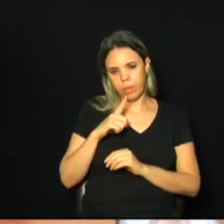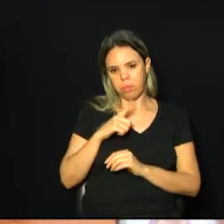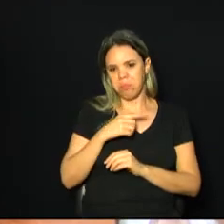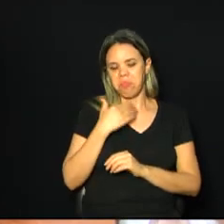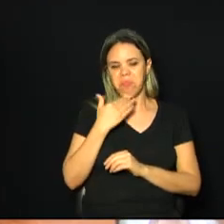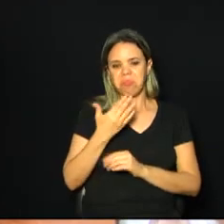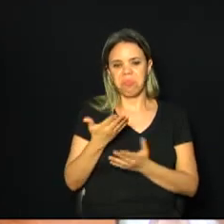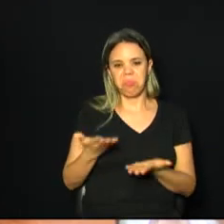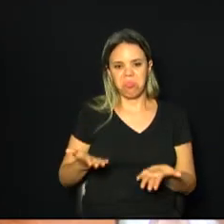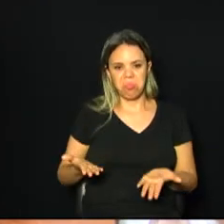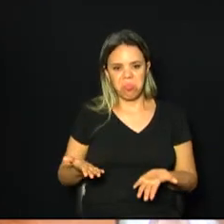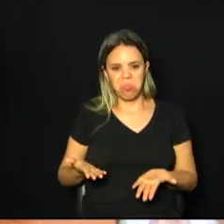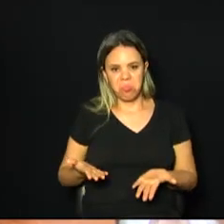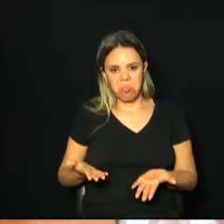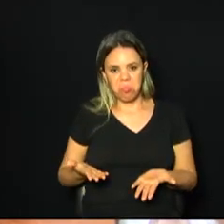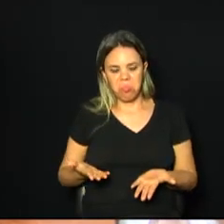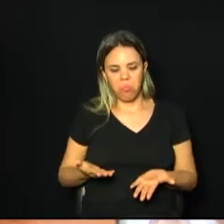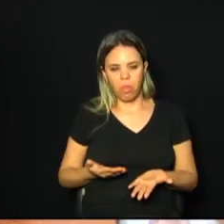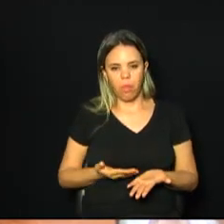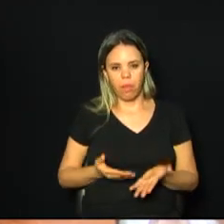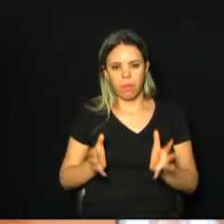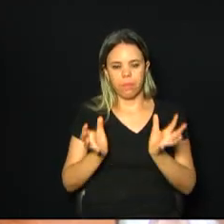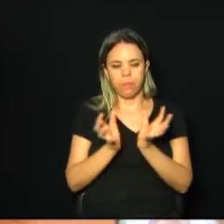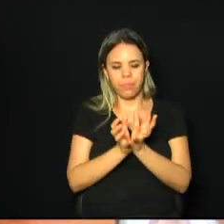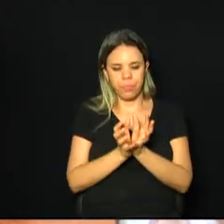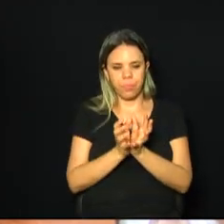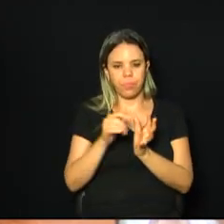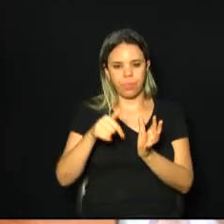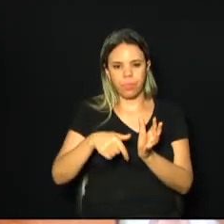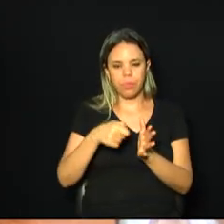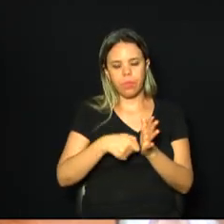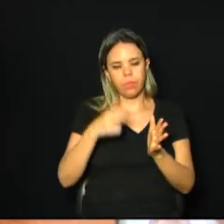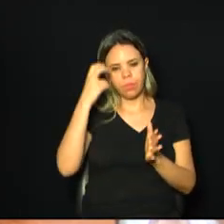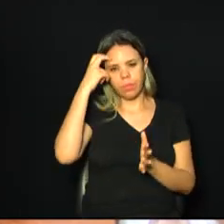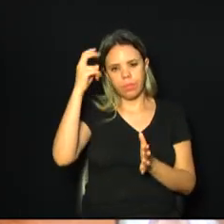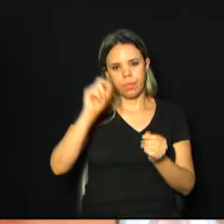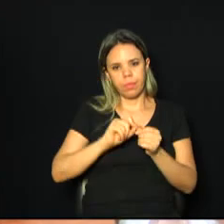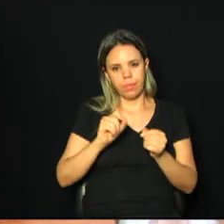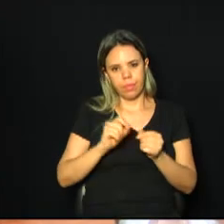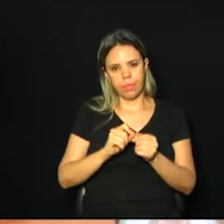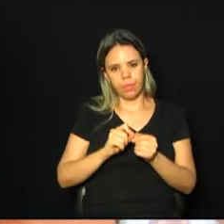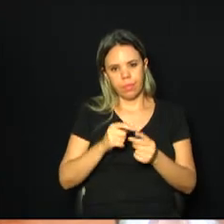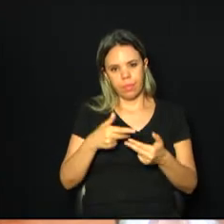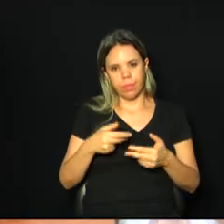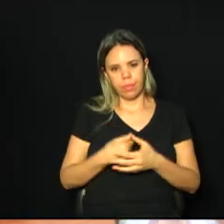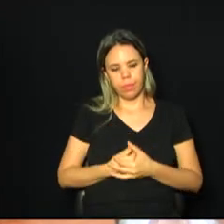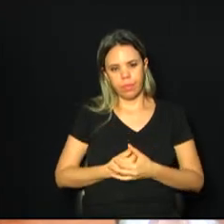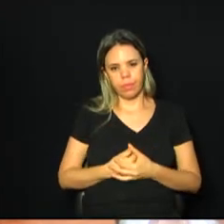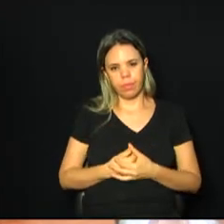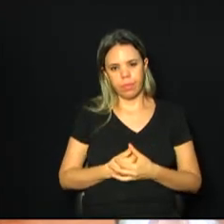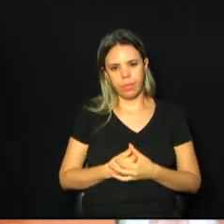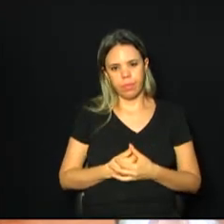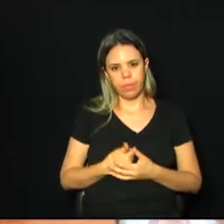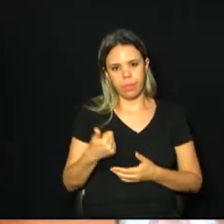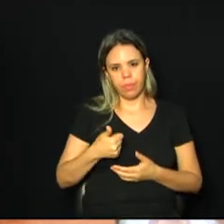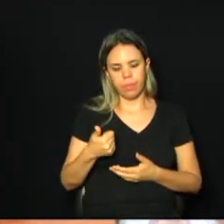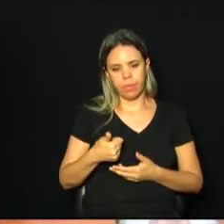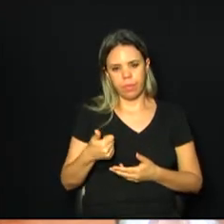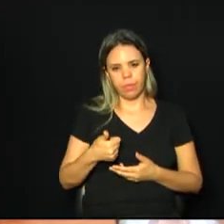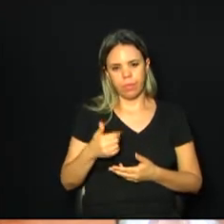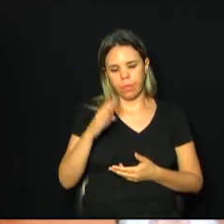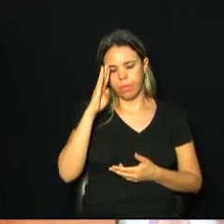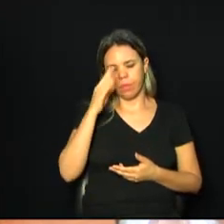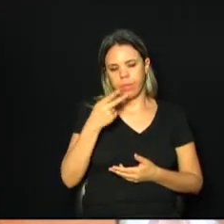nada. Então, o comitê tem uma inteligência de fazer ela servir para alguma coisa. Esse é o primeiro ponto que nós